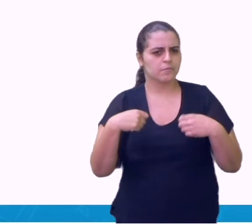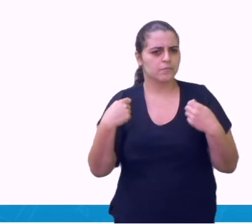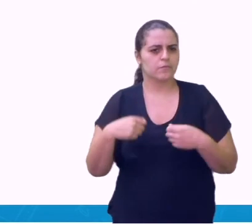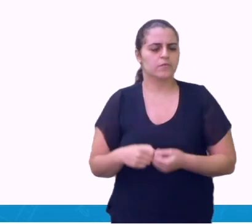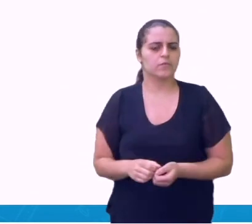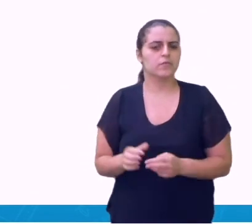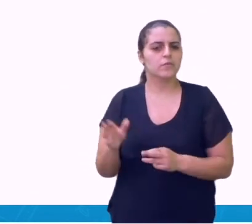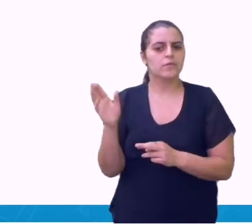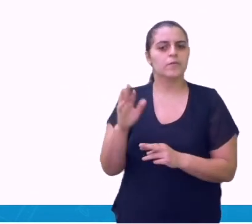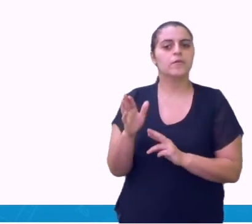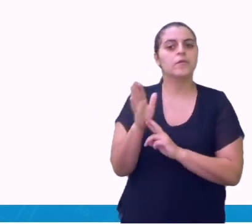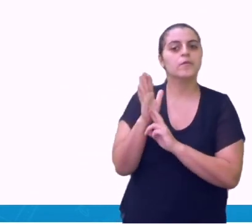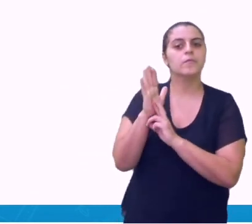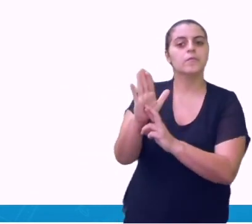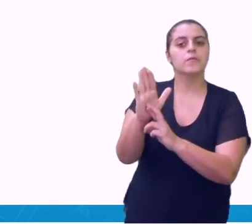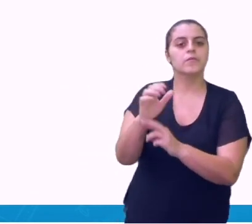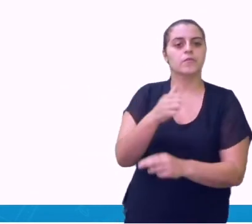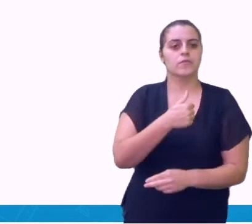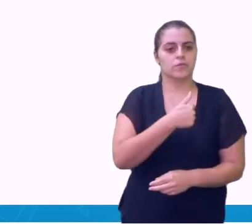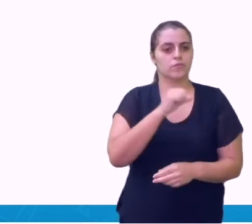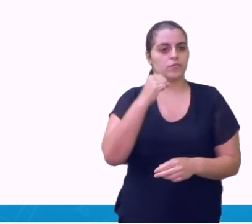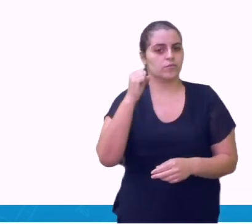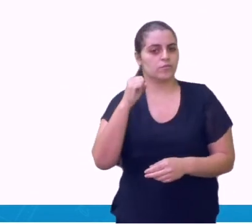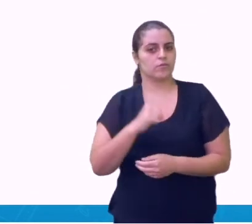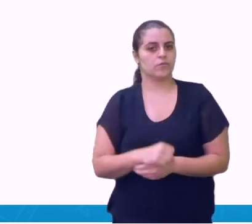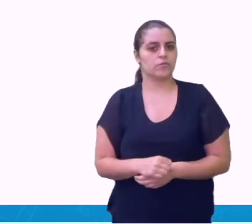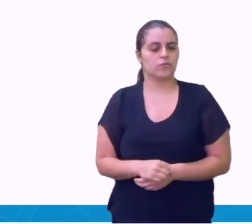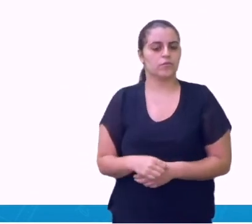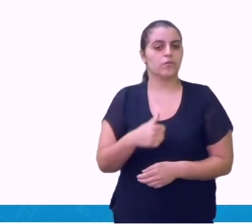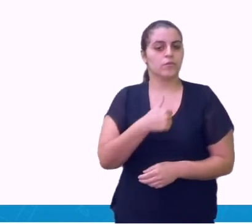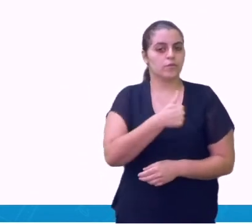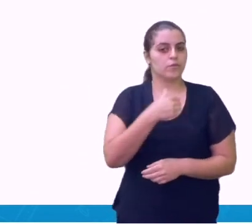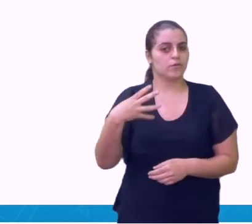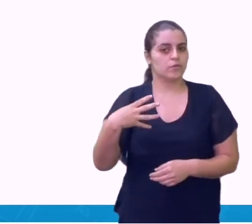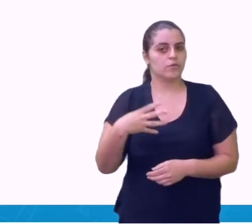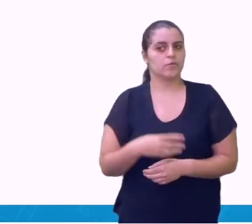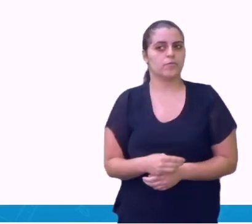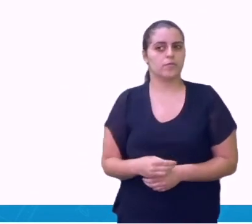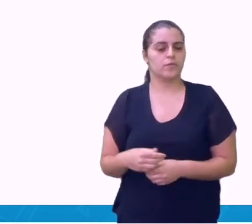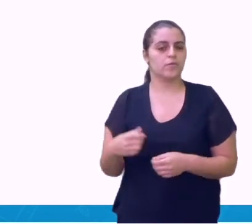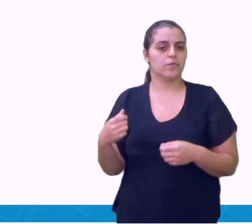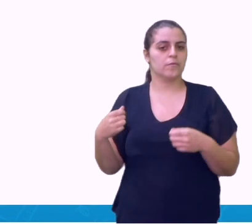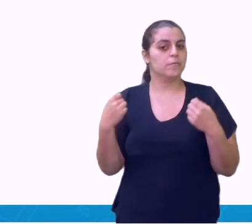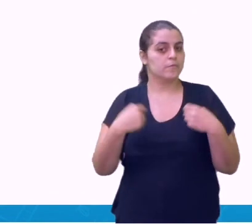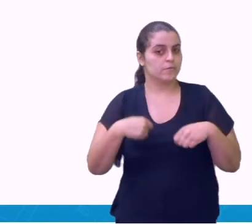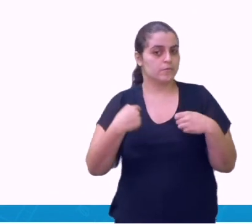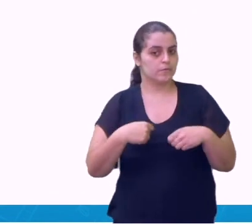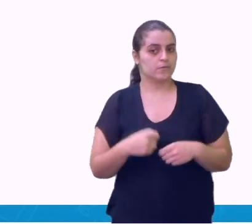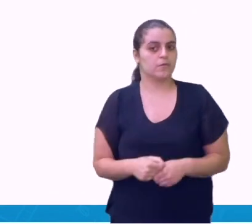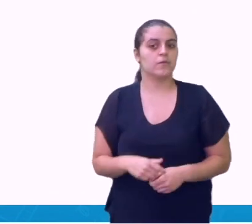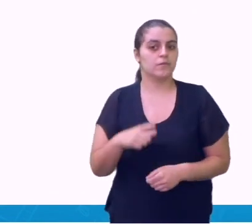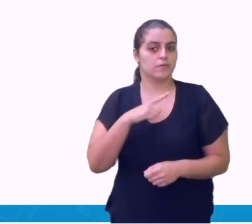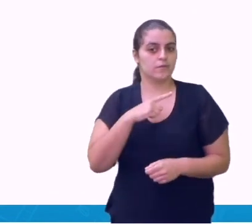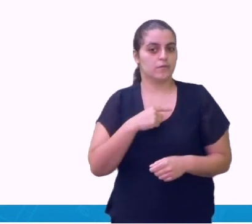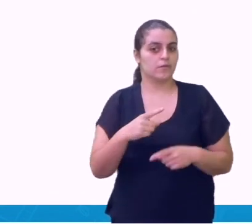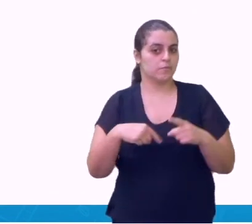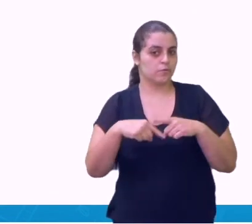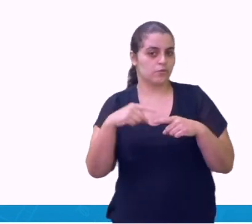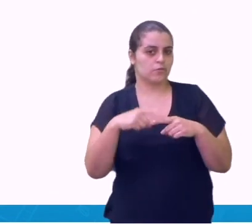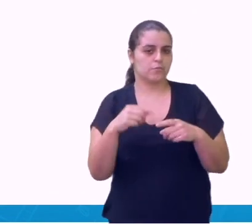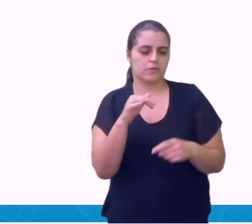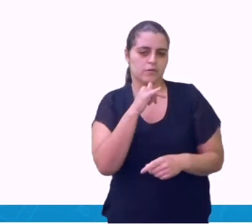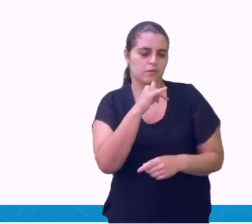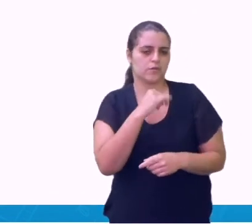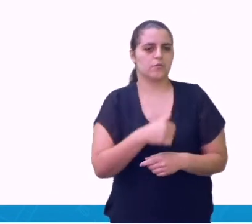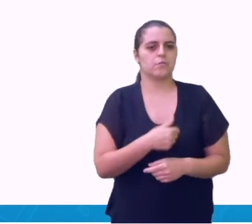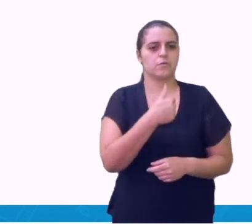precisar representar o 18 e o 14. Então, eu vou ter que ter 18 quantidades, né?